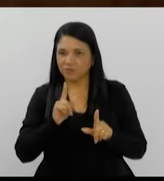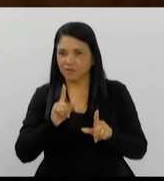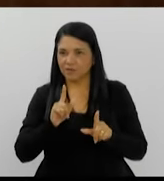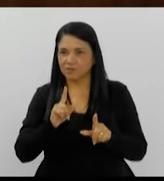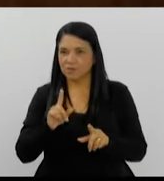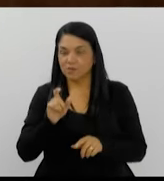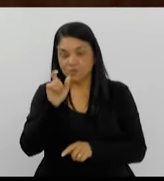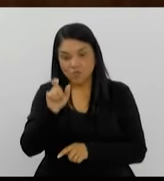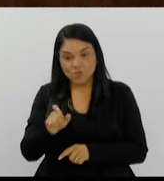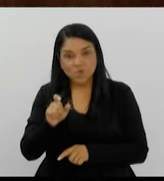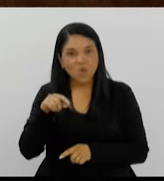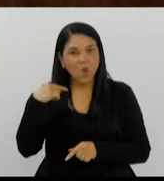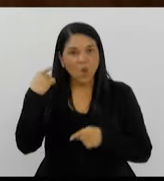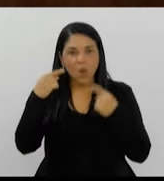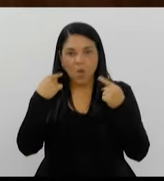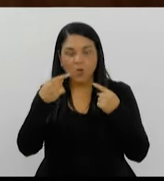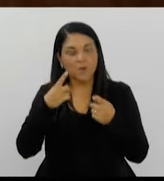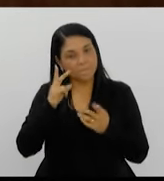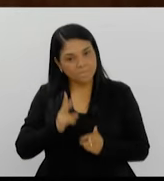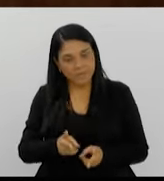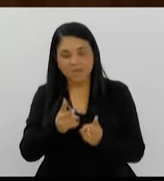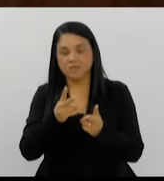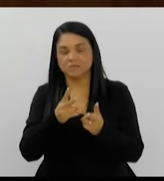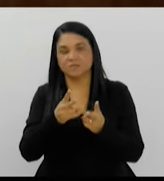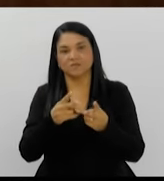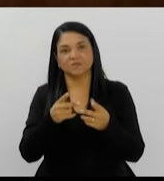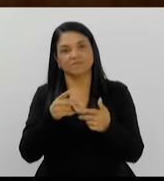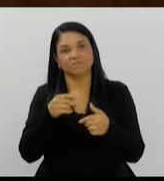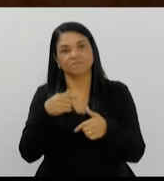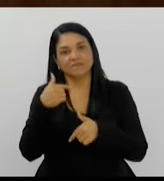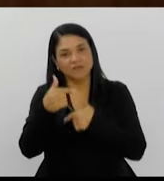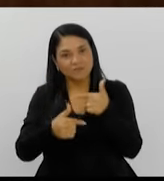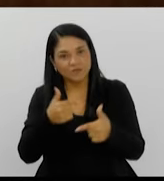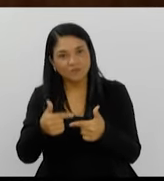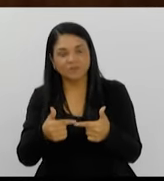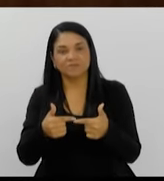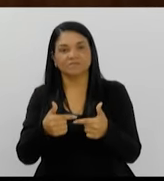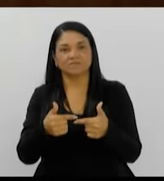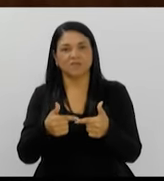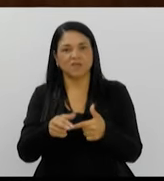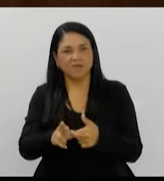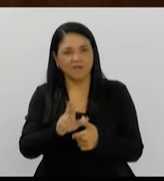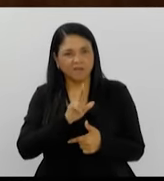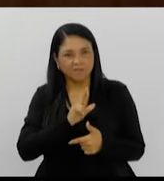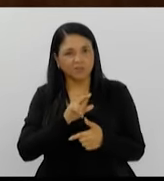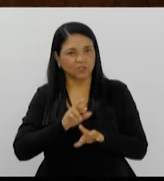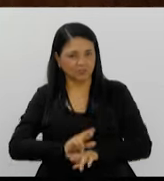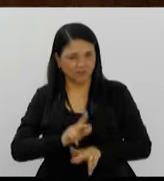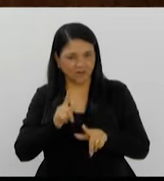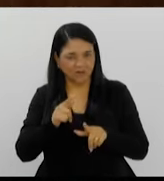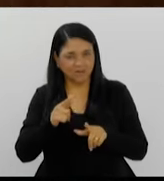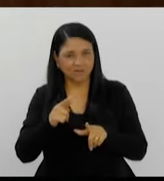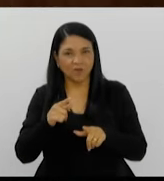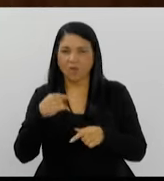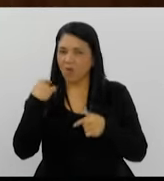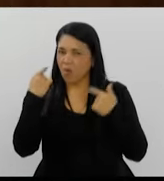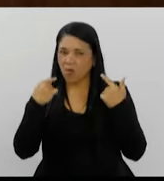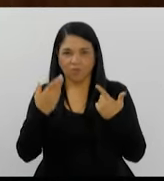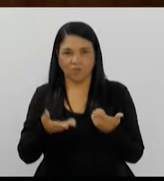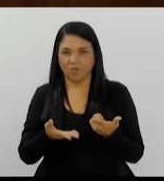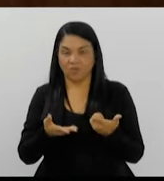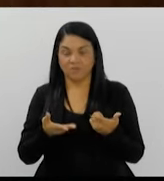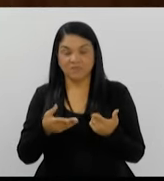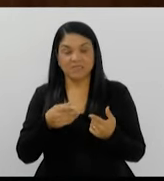louco faz sempre as mesmas coisas e espera resultados diferentes se tem algo que não está